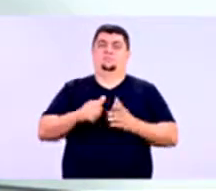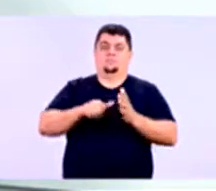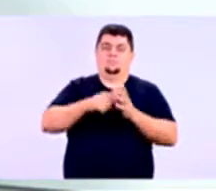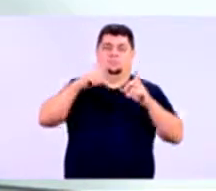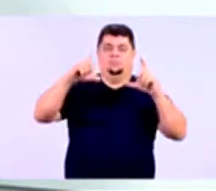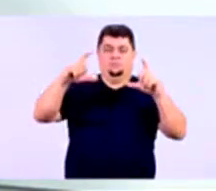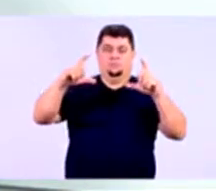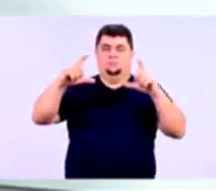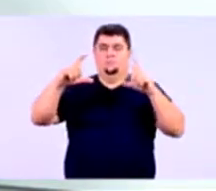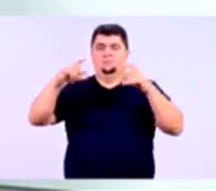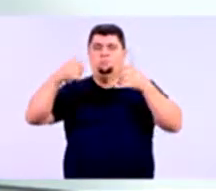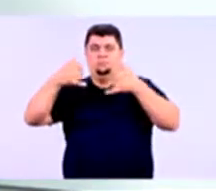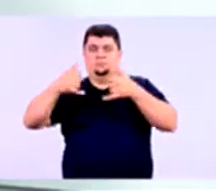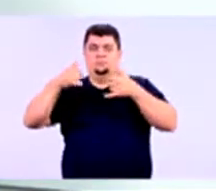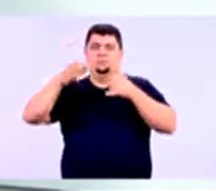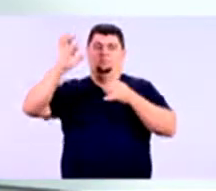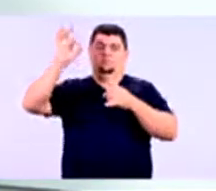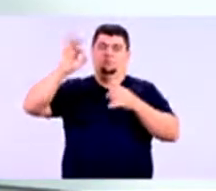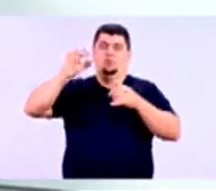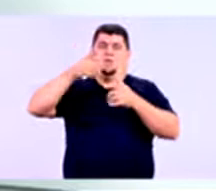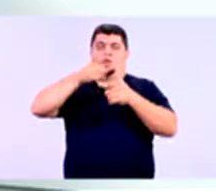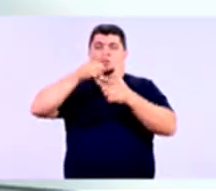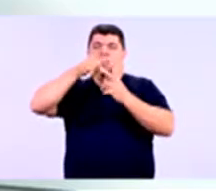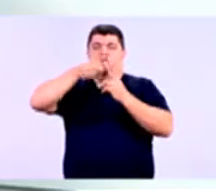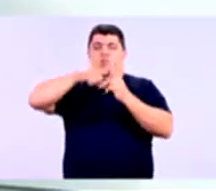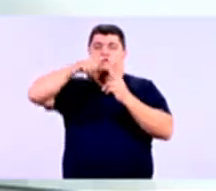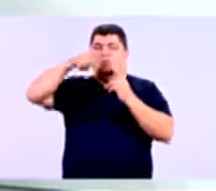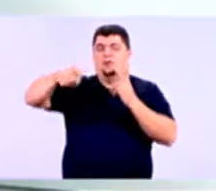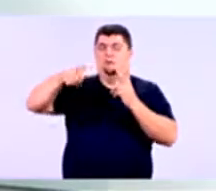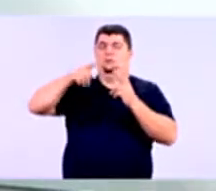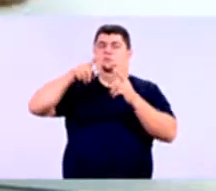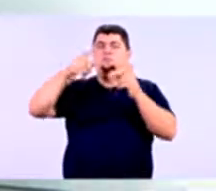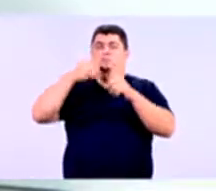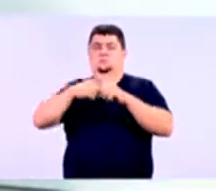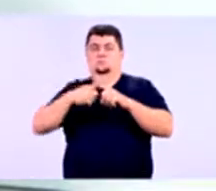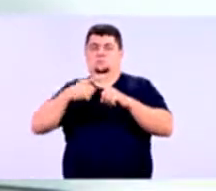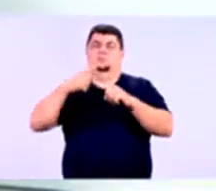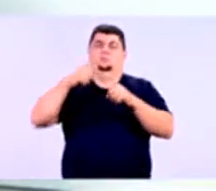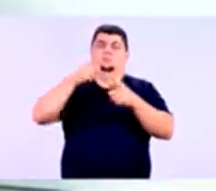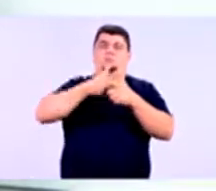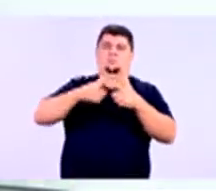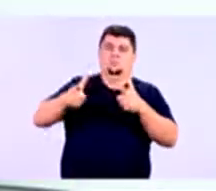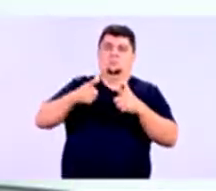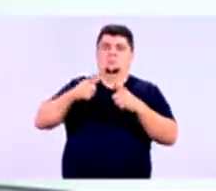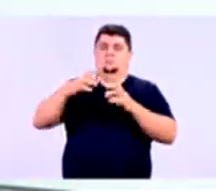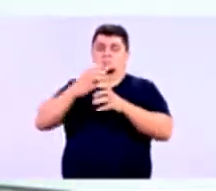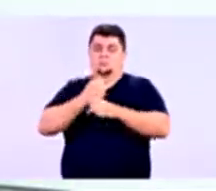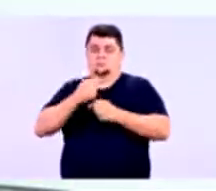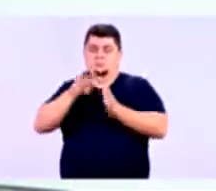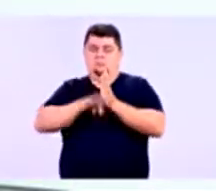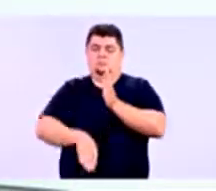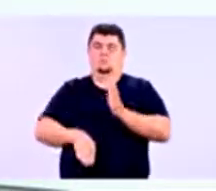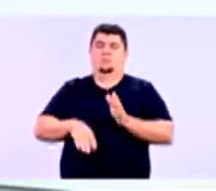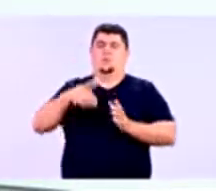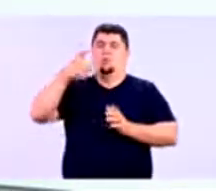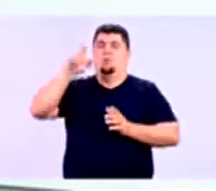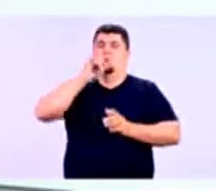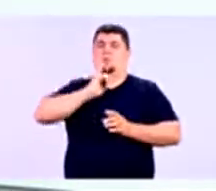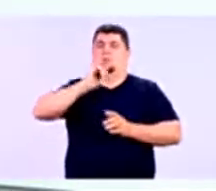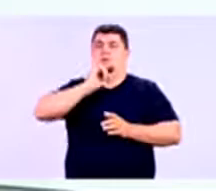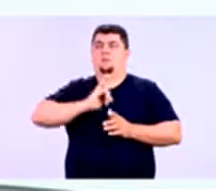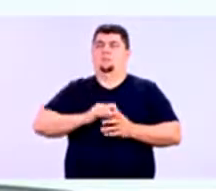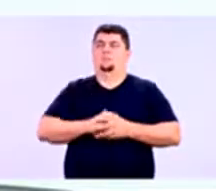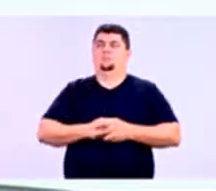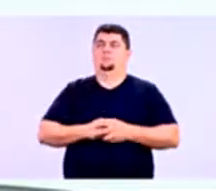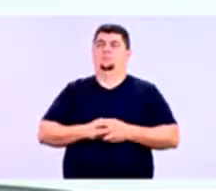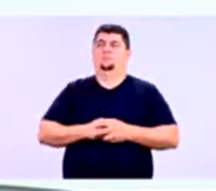parênteses, potência, raiz, multiplicação, divisão, adição e subtração, certo? Outro exemplo. Desligou o